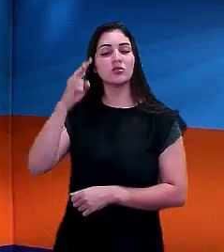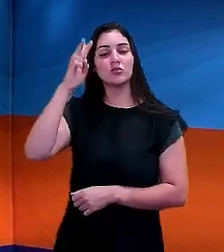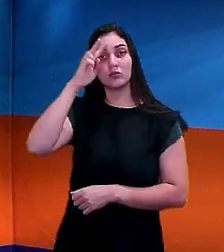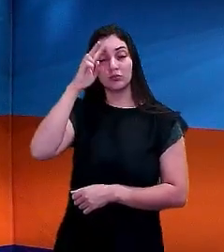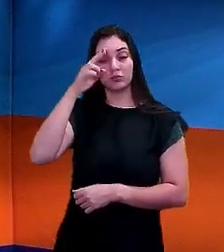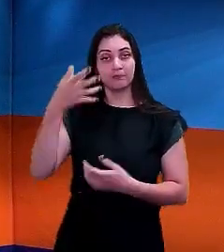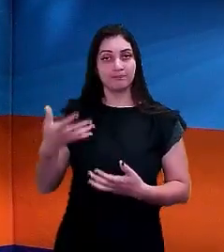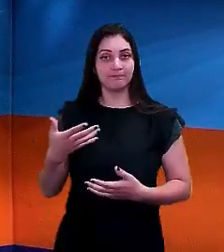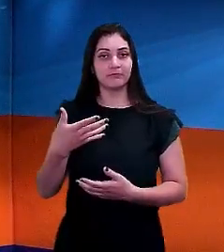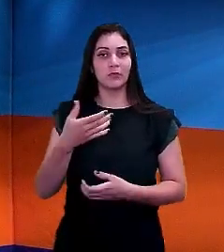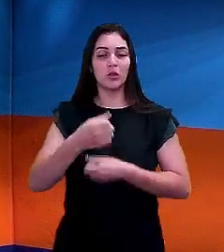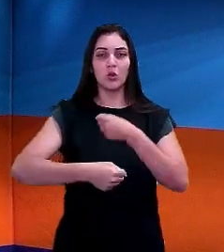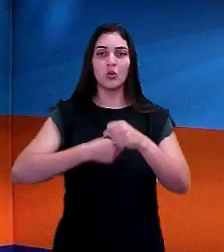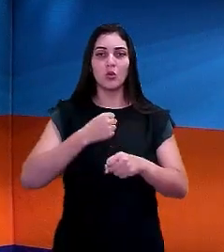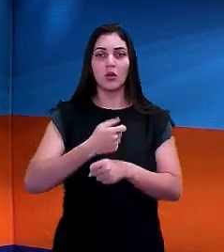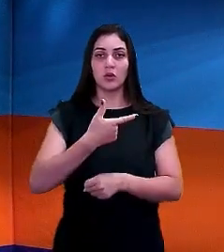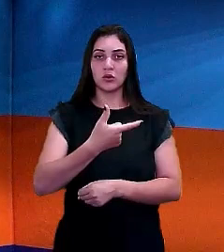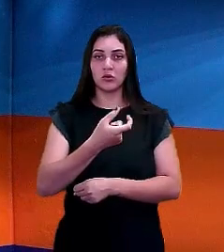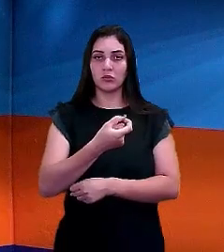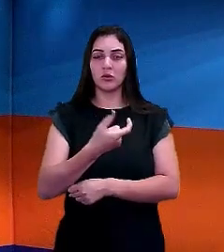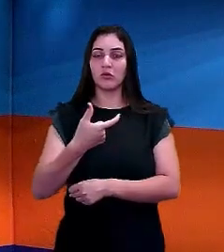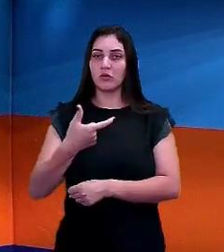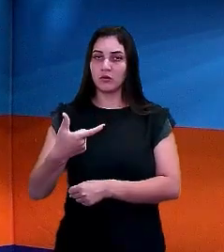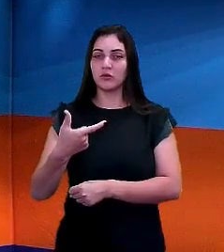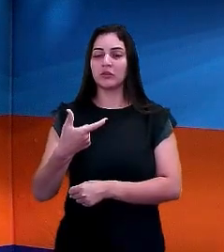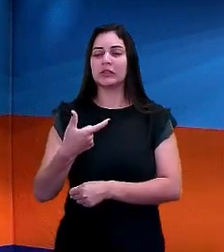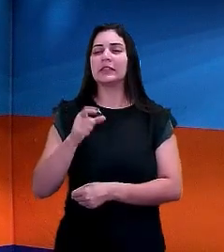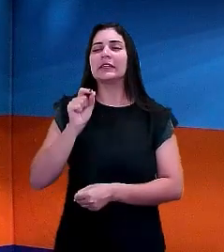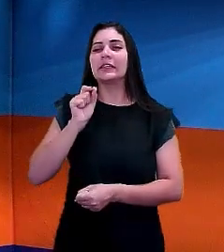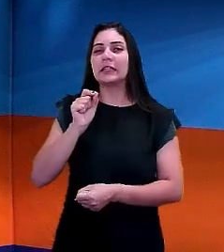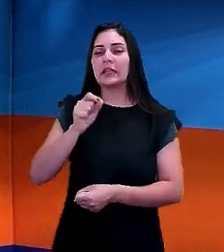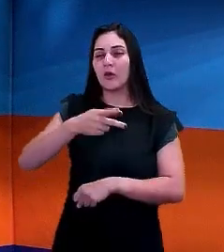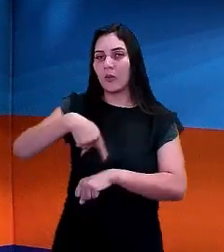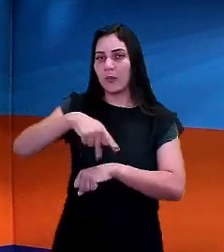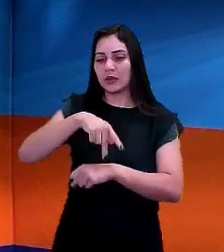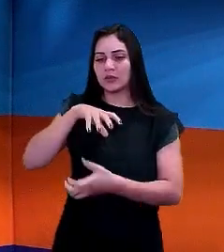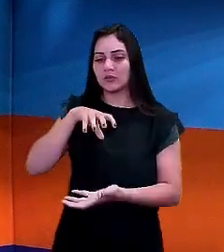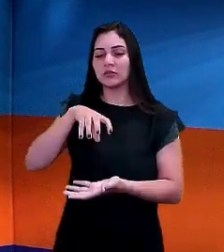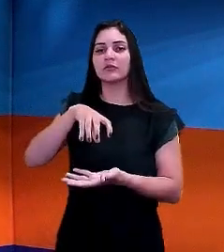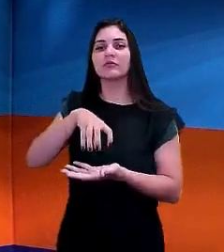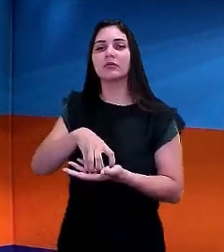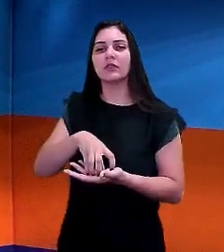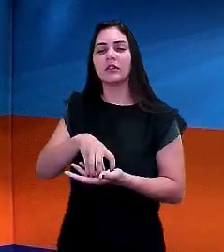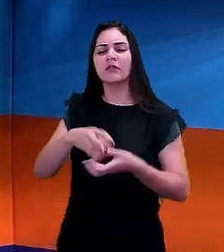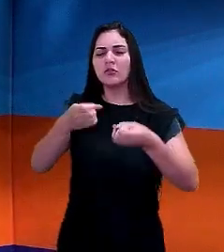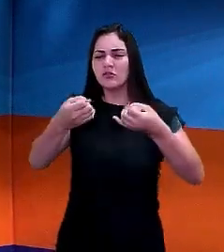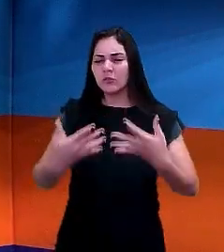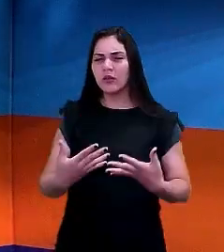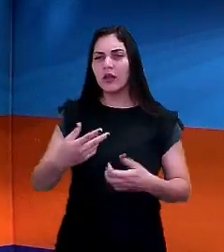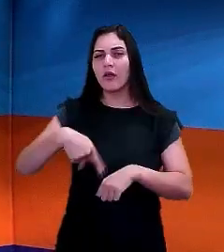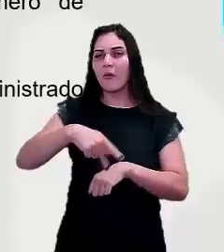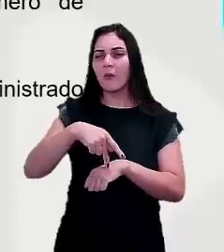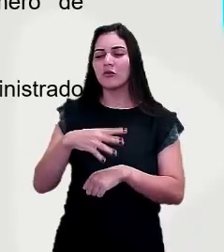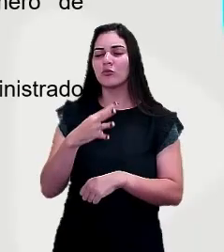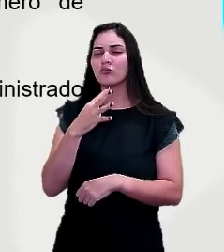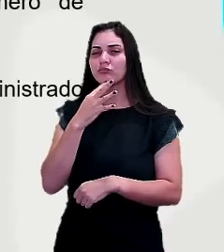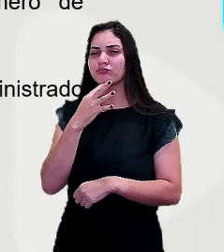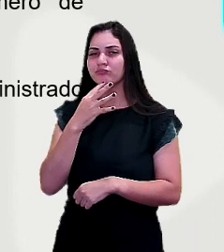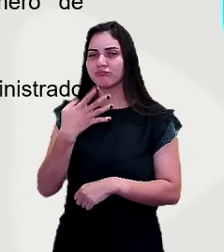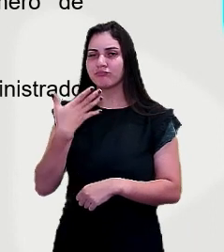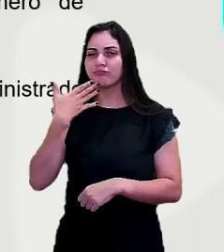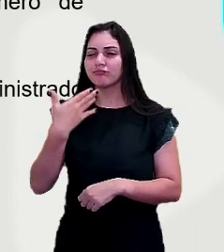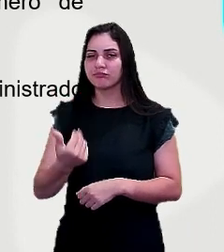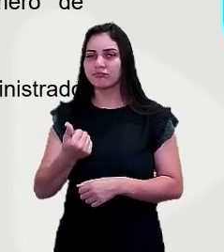de 2022, quem está sediando a Copa do Mundo é o Catar. Então, vou falar um pouquinho do país para a gente conhecer.